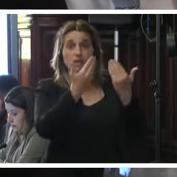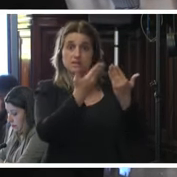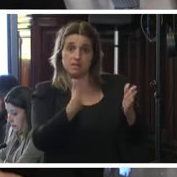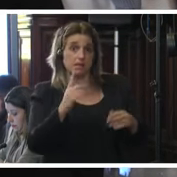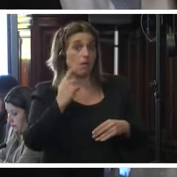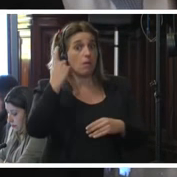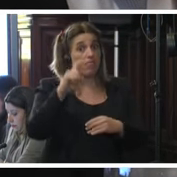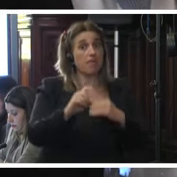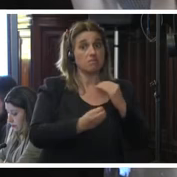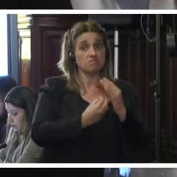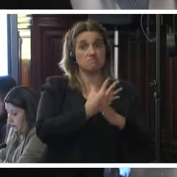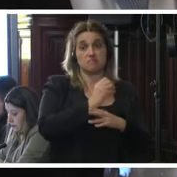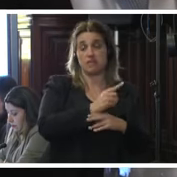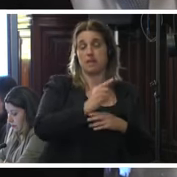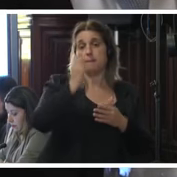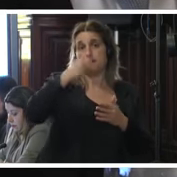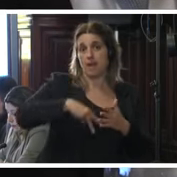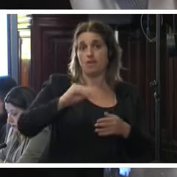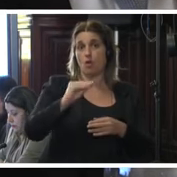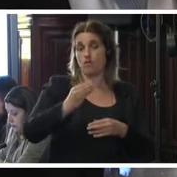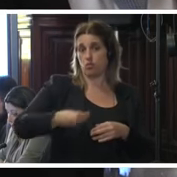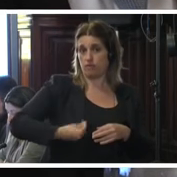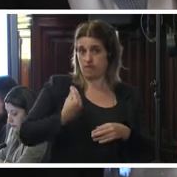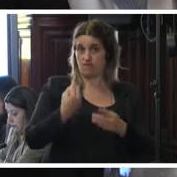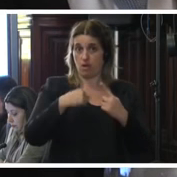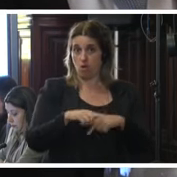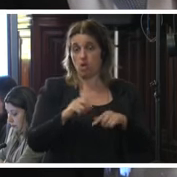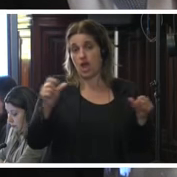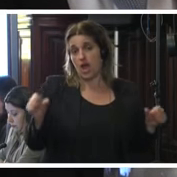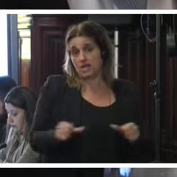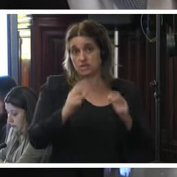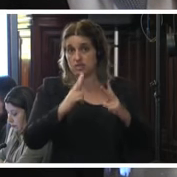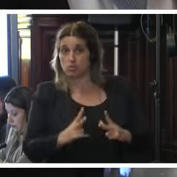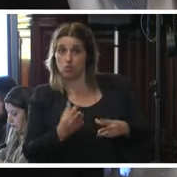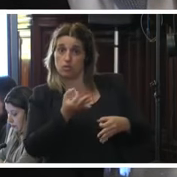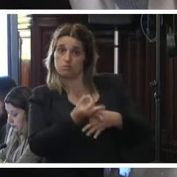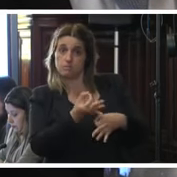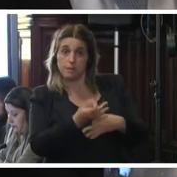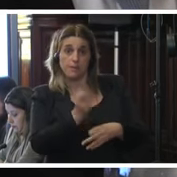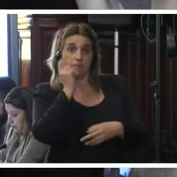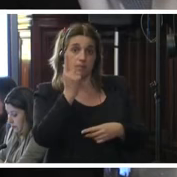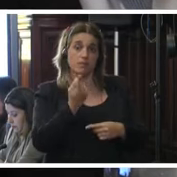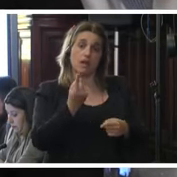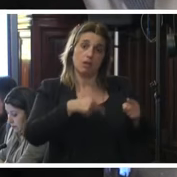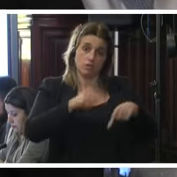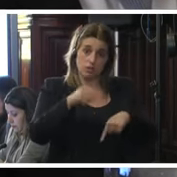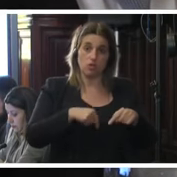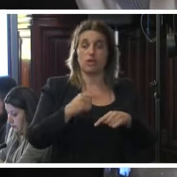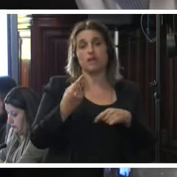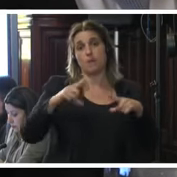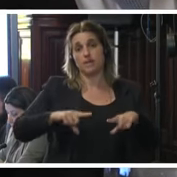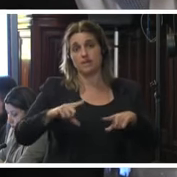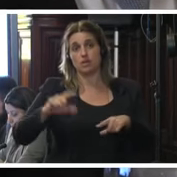Viva, como ações formativas para gestores dos ministérios prioritários, voltadas